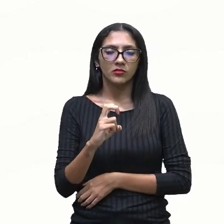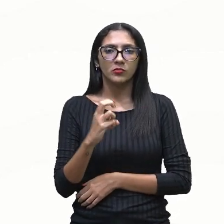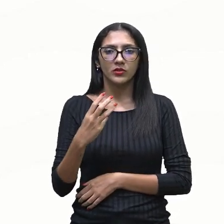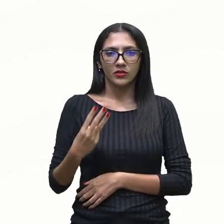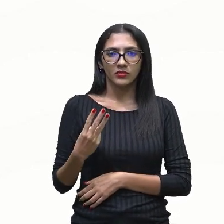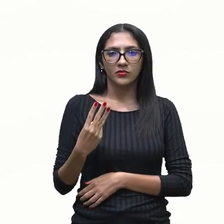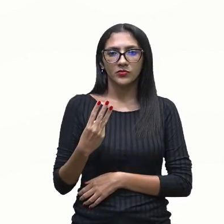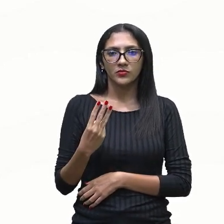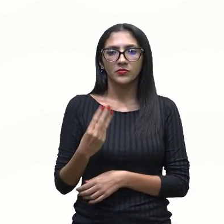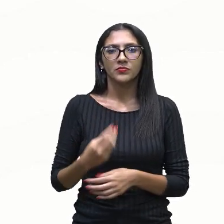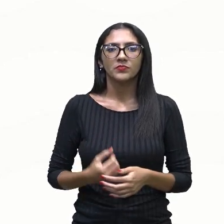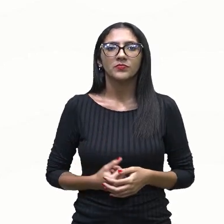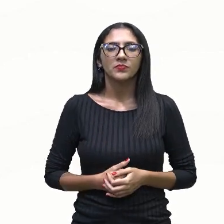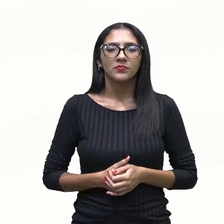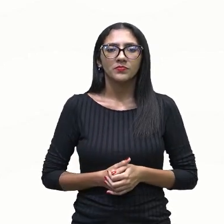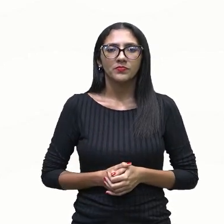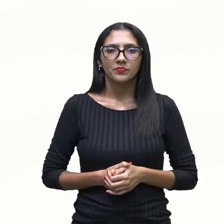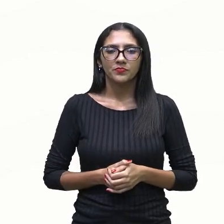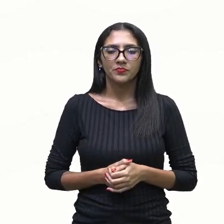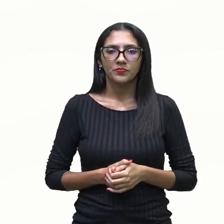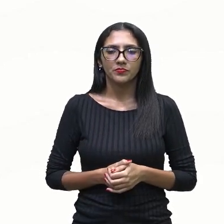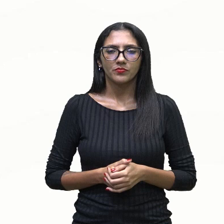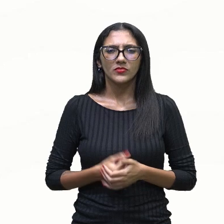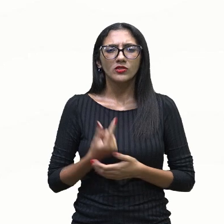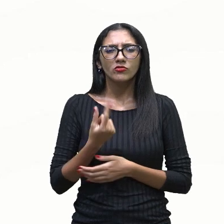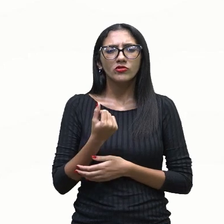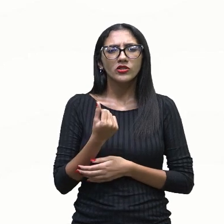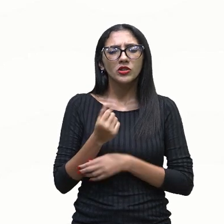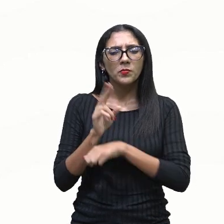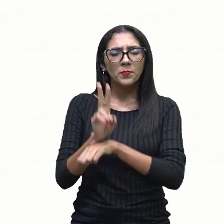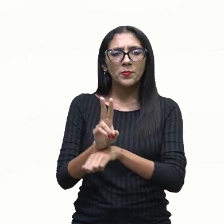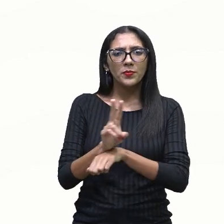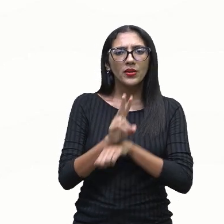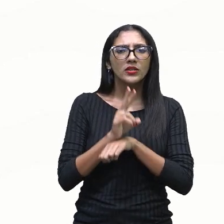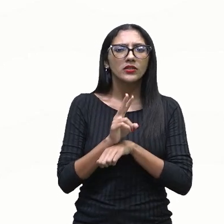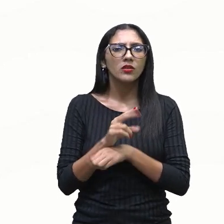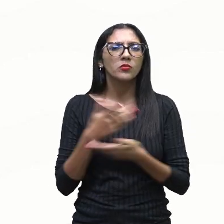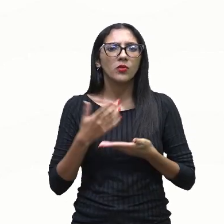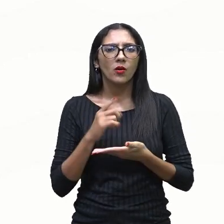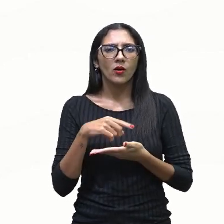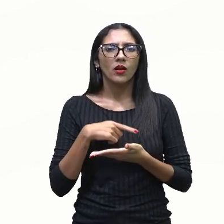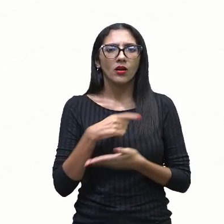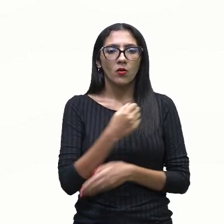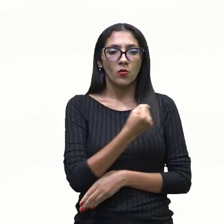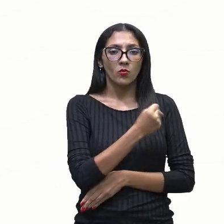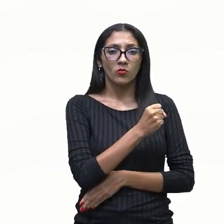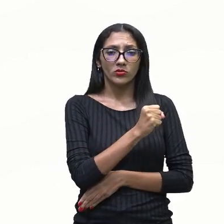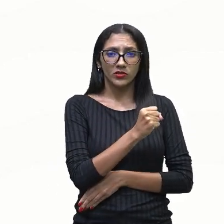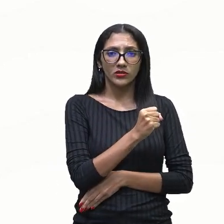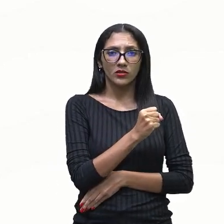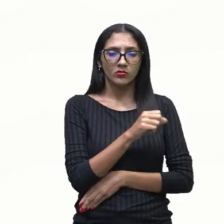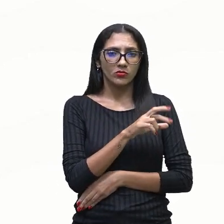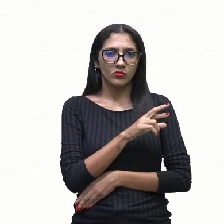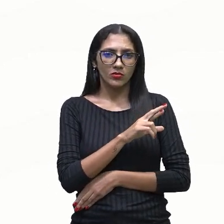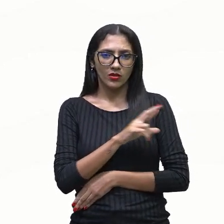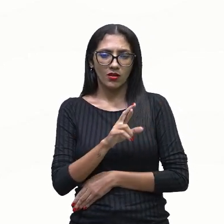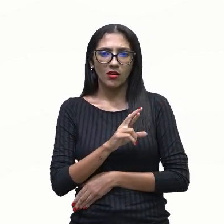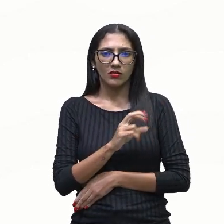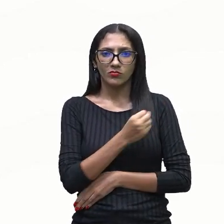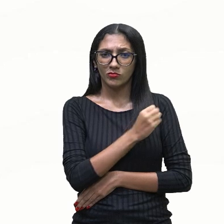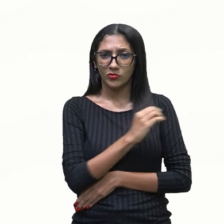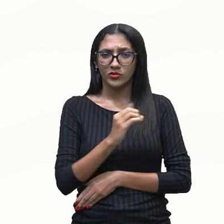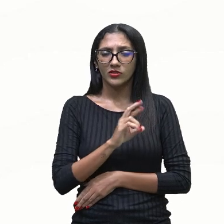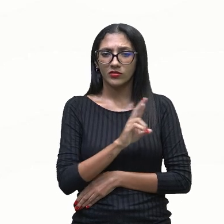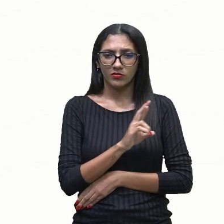253, certo? O valor do empréstimo foi de R$800. Se a gente somar